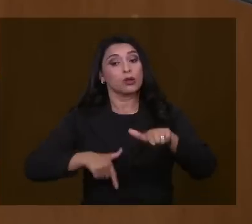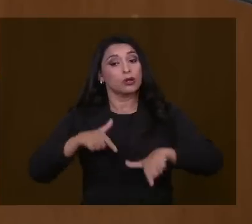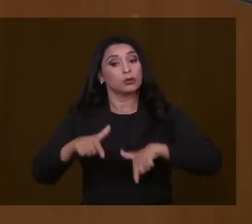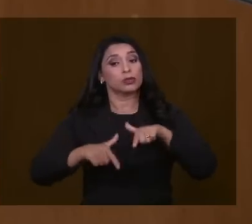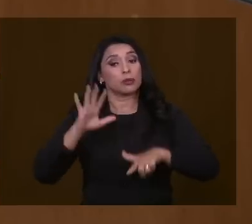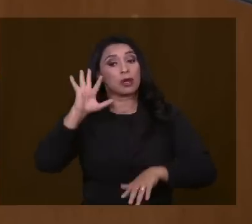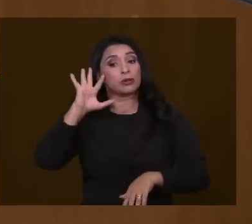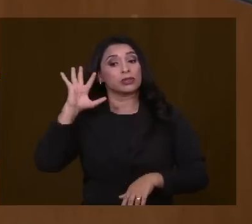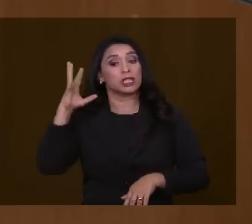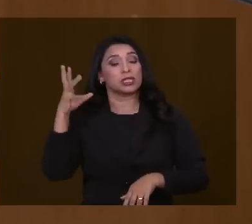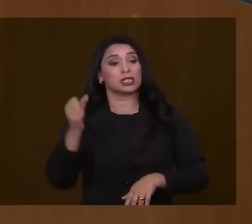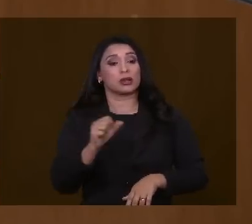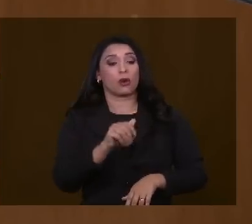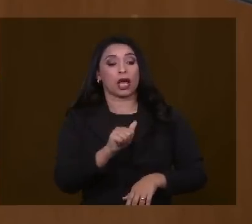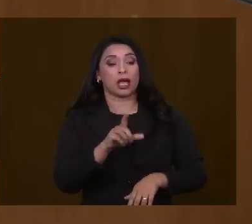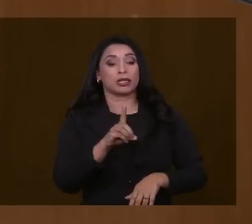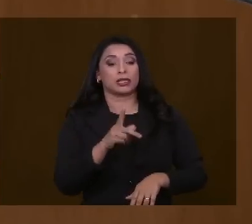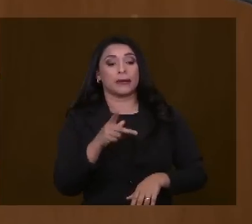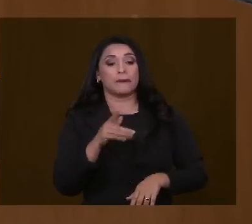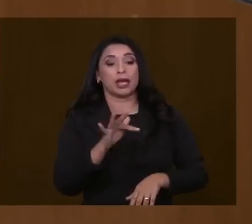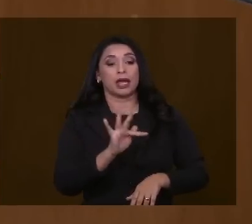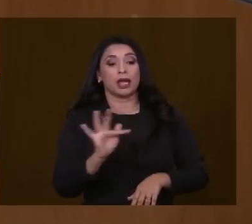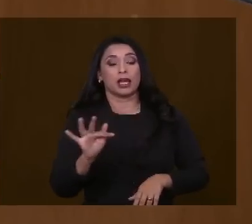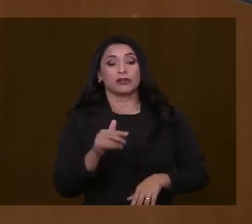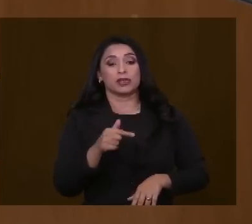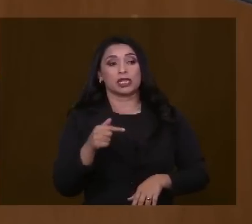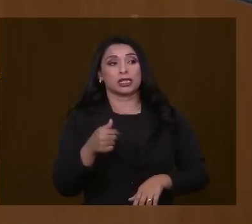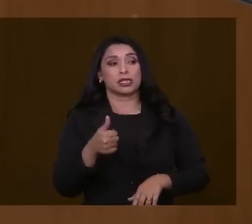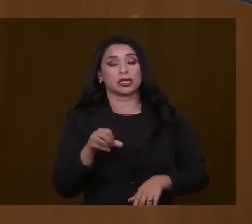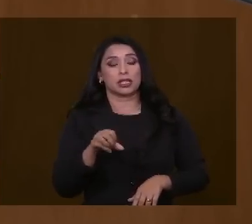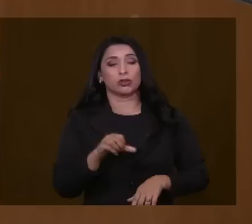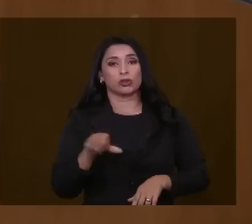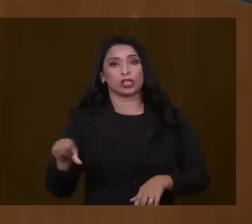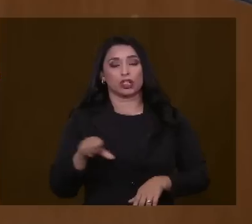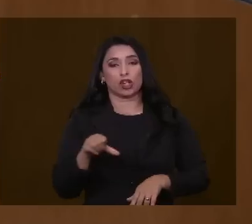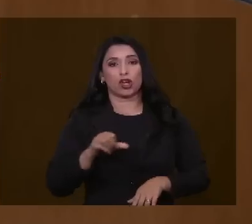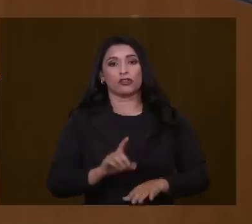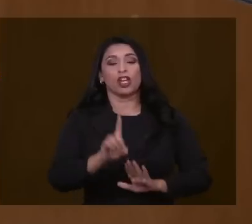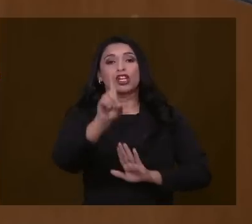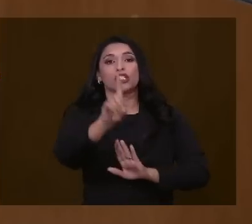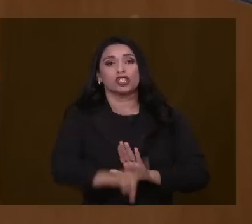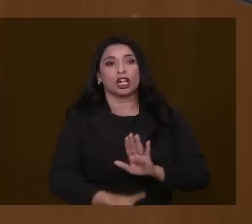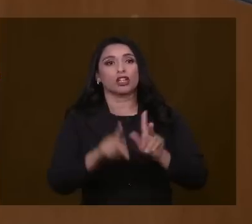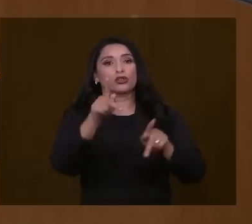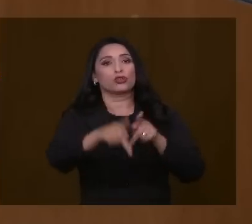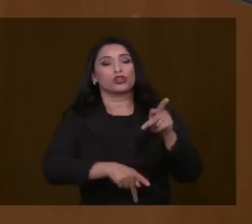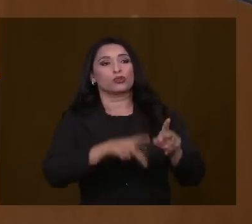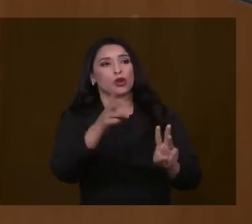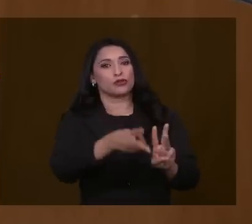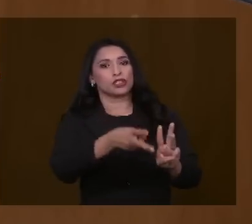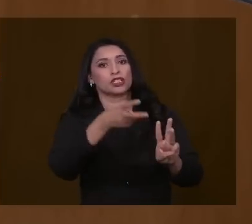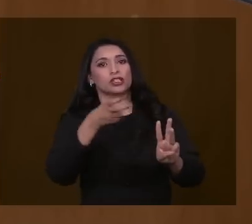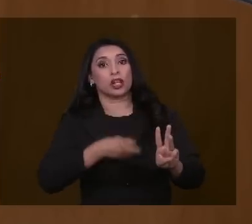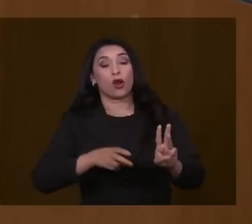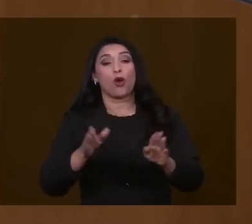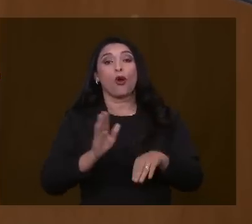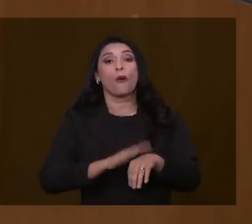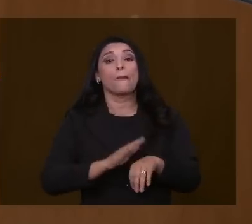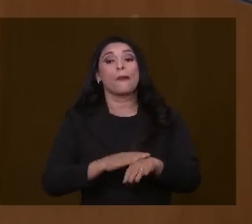decisiva na ADPF 709, protegendo os direitos dos povos indígenas durante a